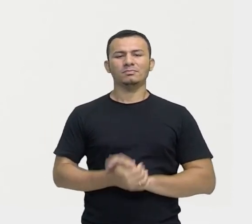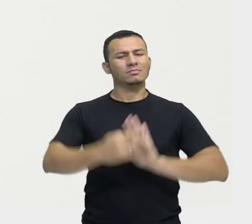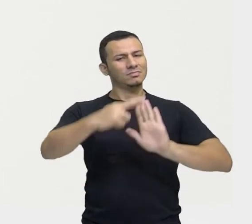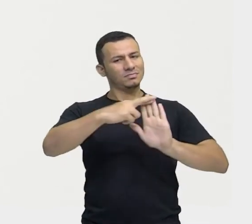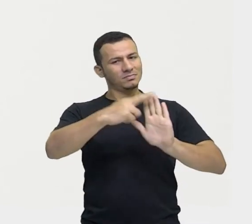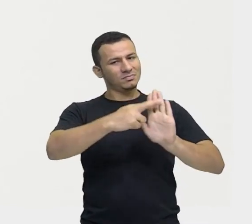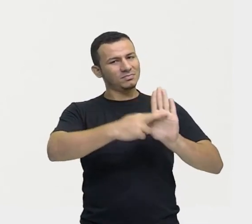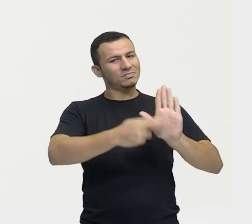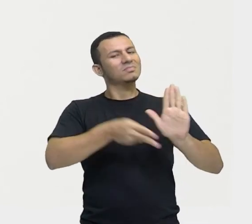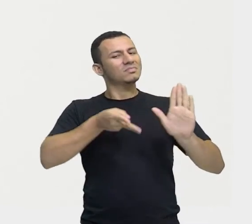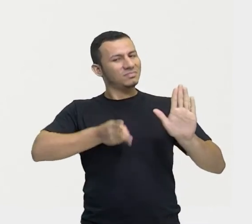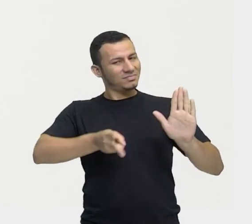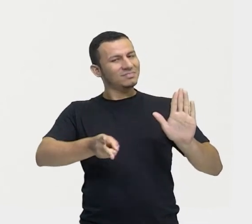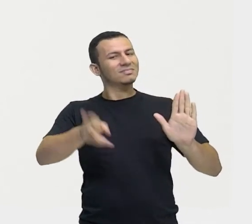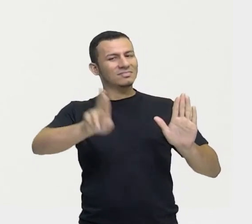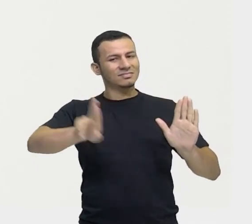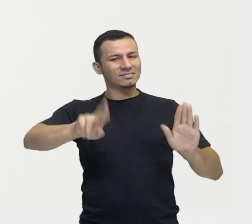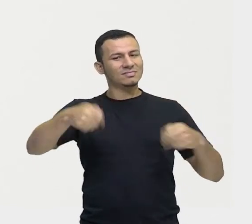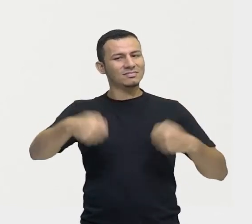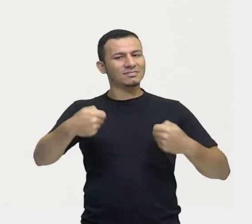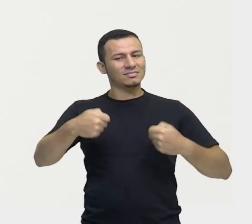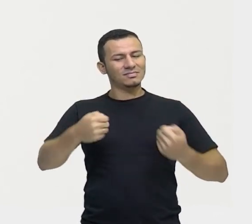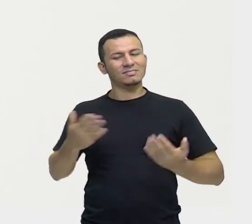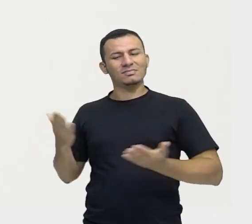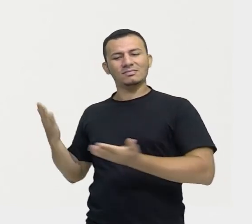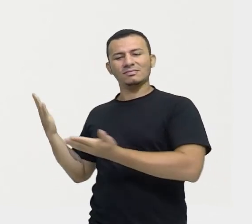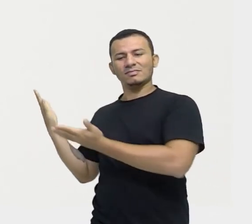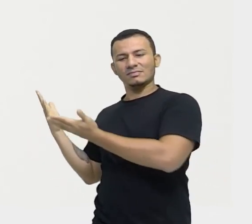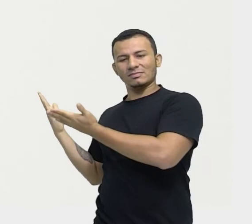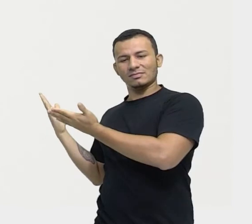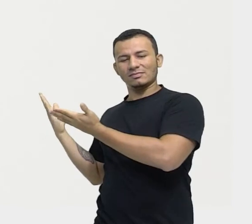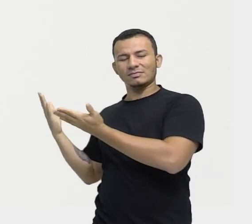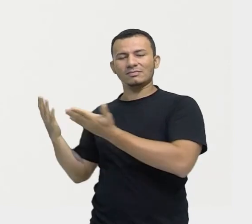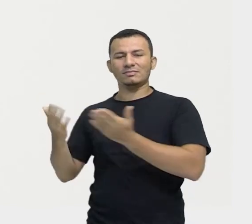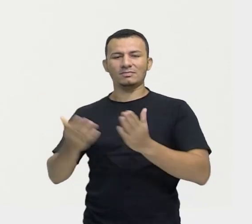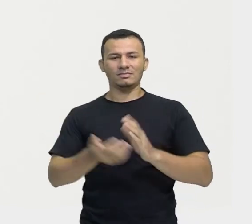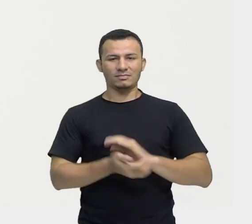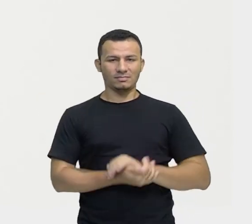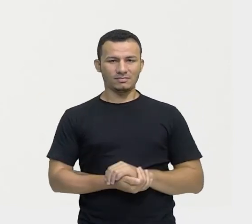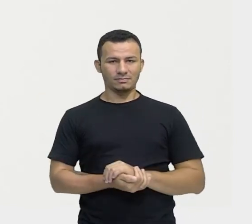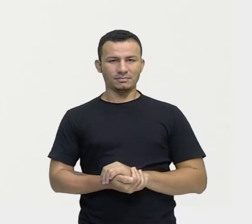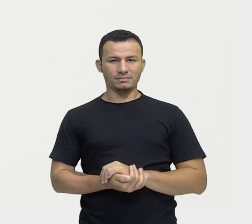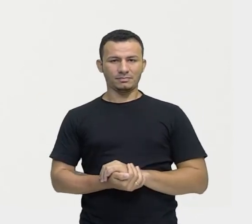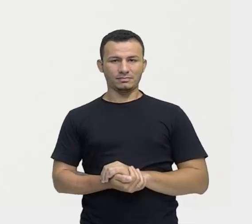Quilograma, hectograma, decagrama, grama,